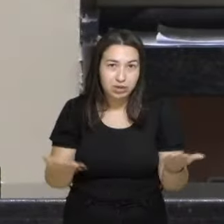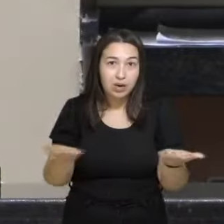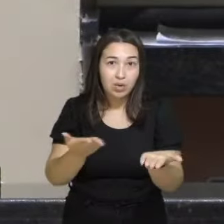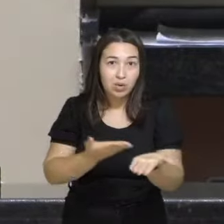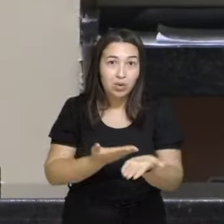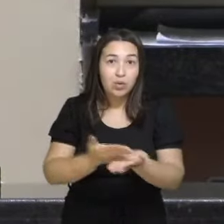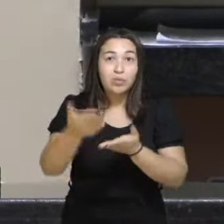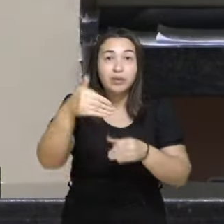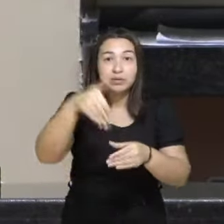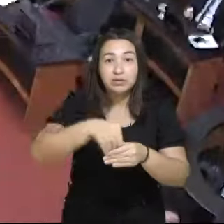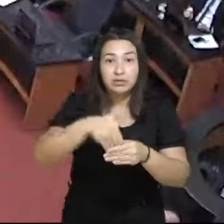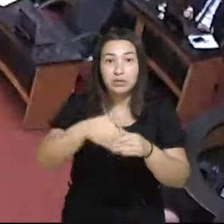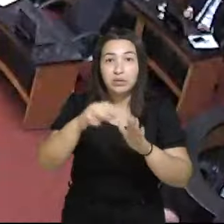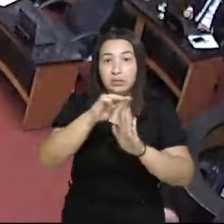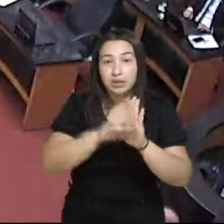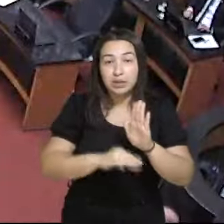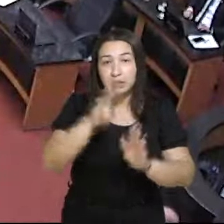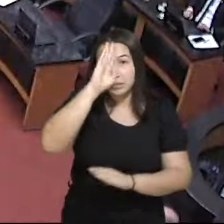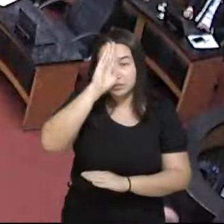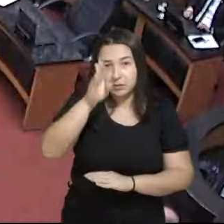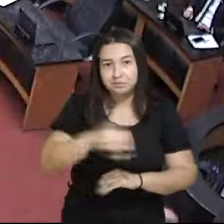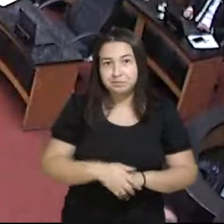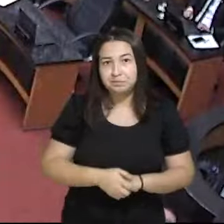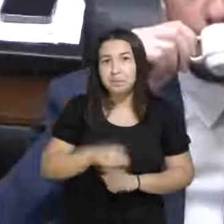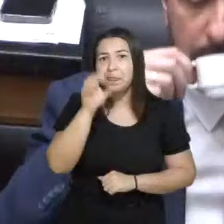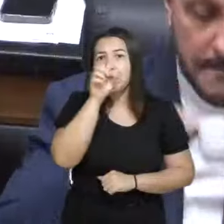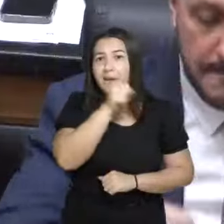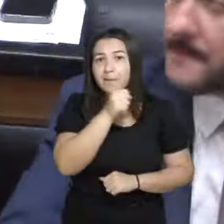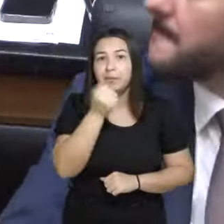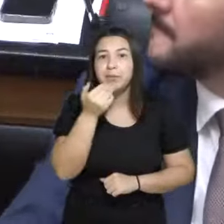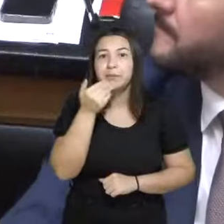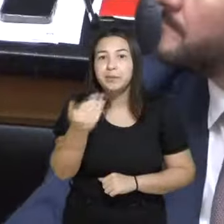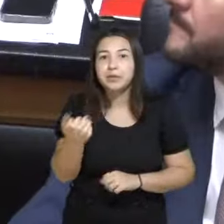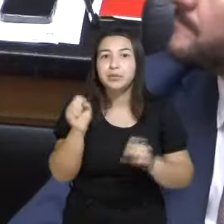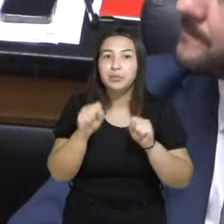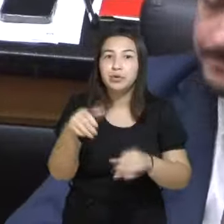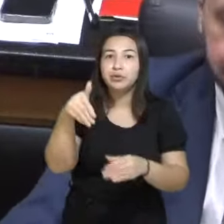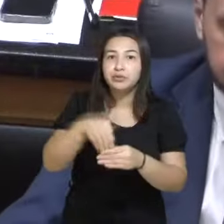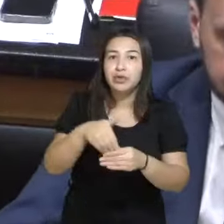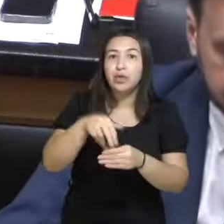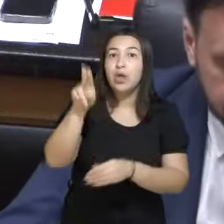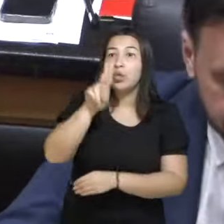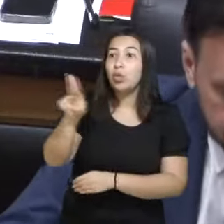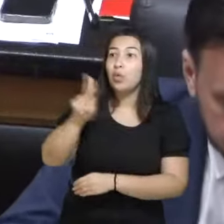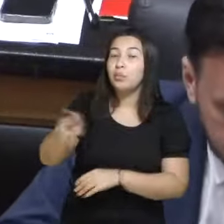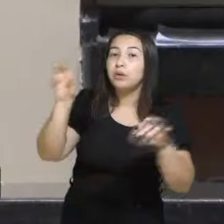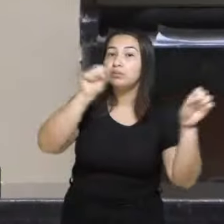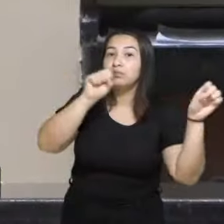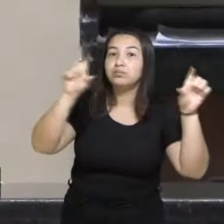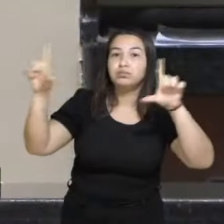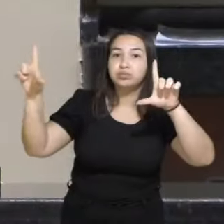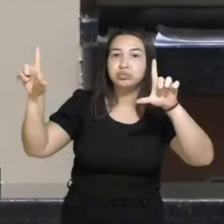a matéria principal. Quero apenas fazer pedido para que seja votado nominalmente no painel.